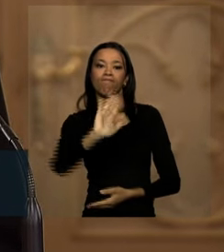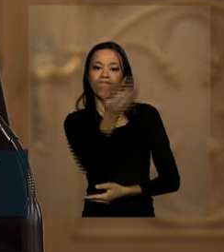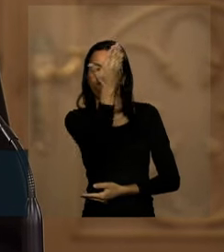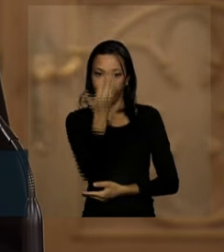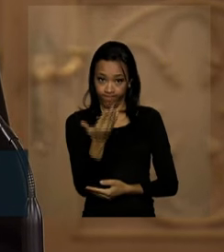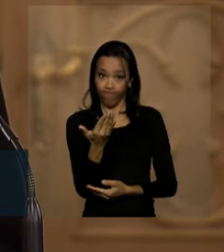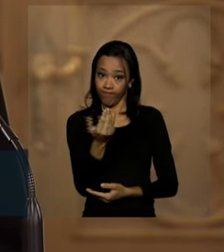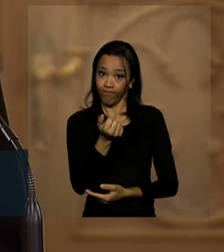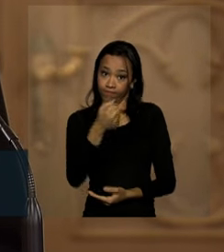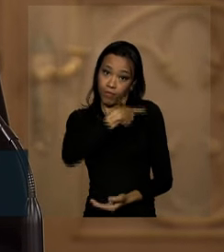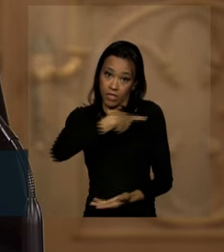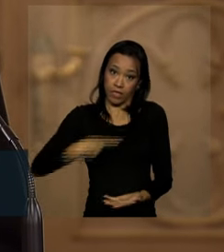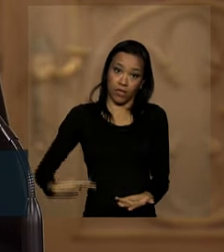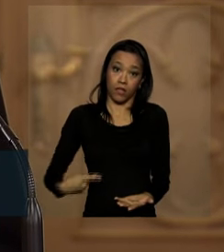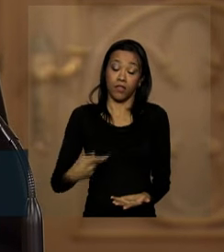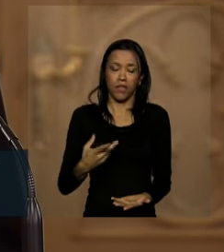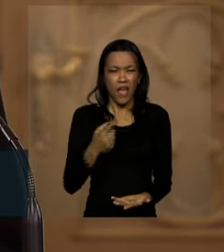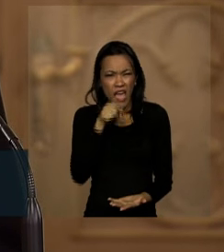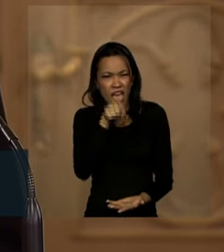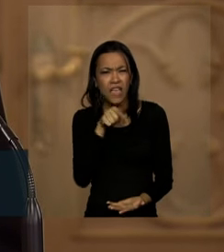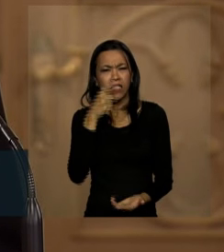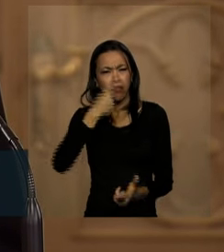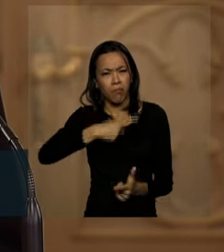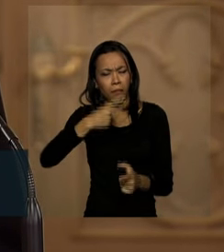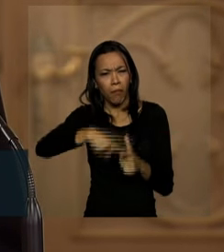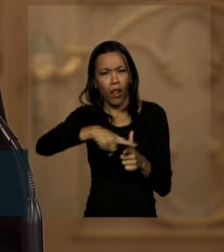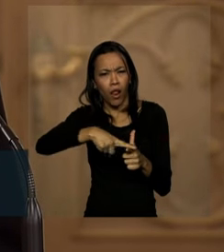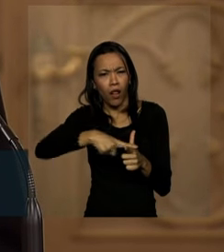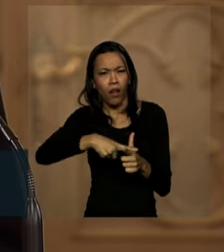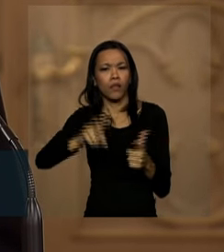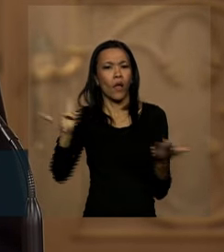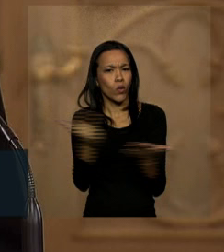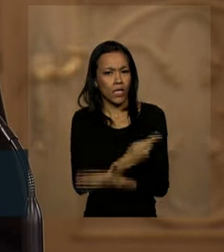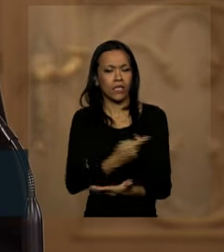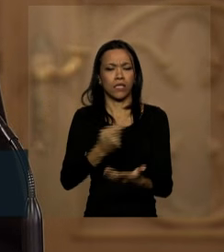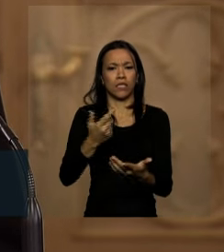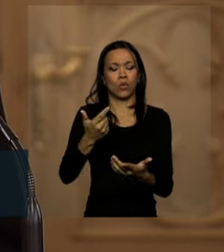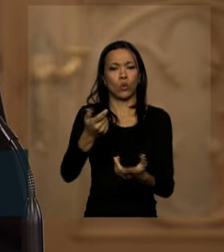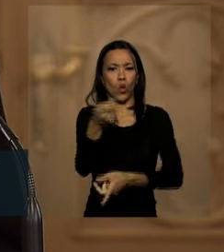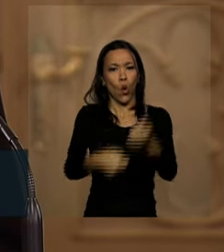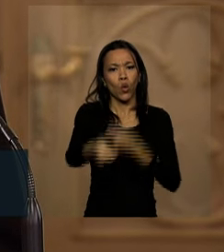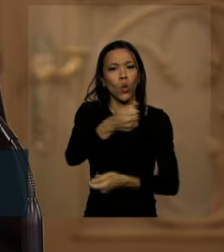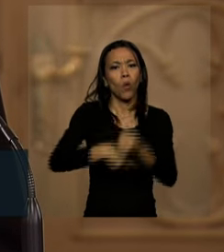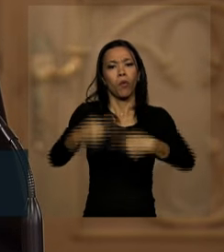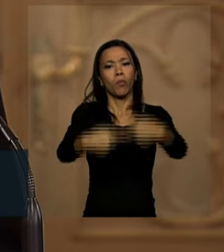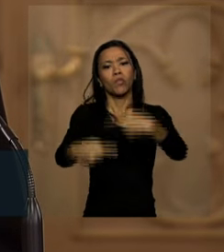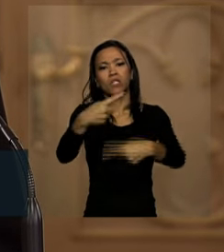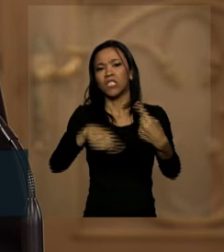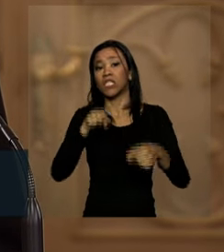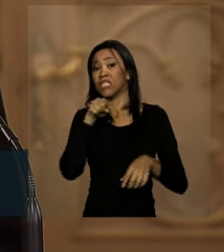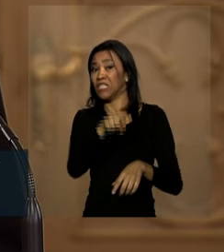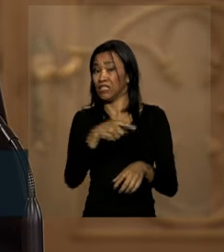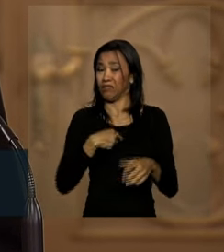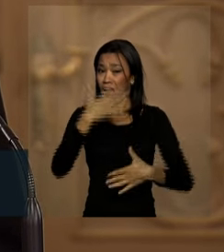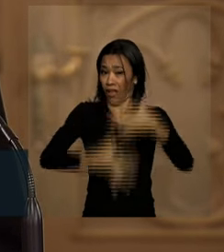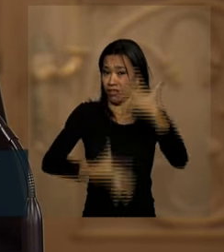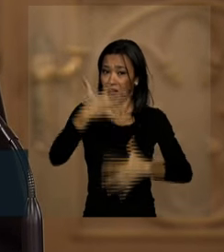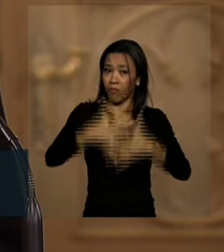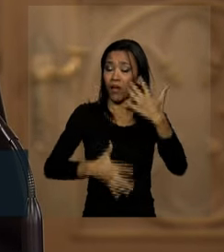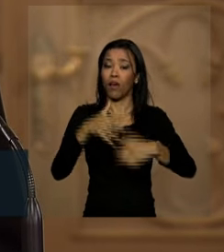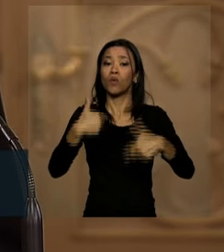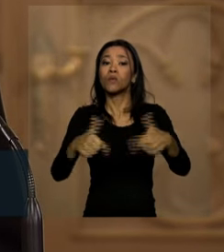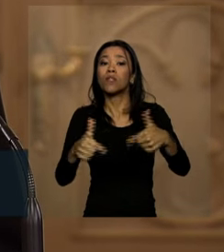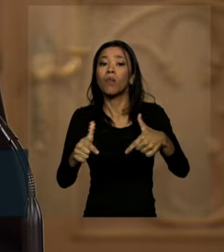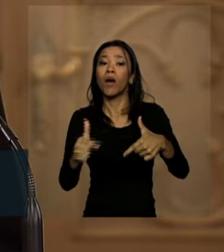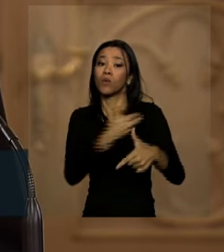pergunto, essas crises, a crise política e econômica, não chegaram ao ponto de inviabilizar as ações do governo? E até